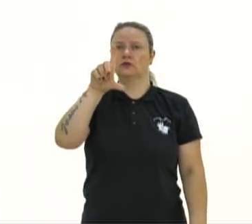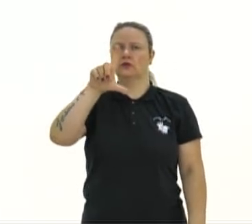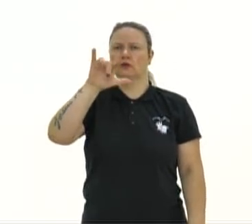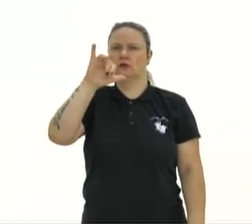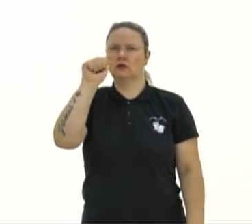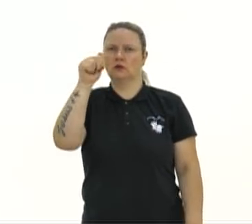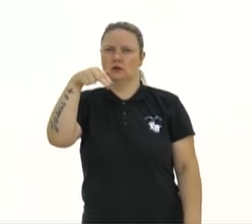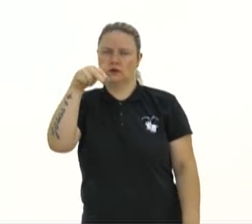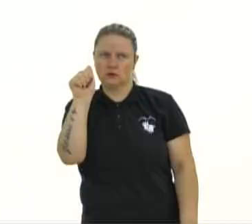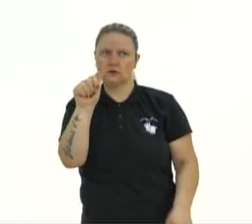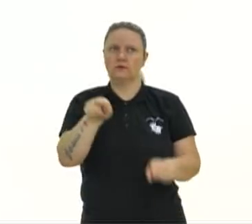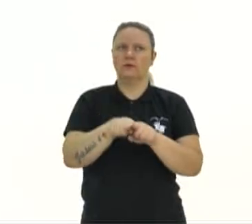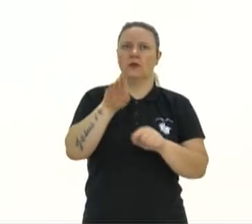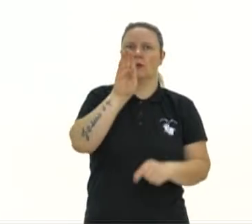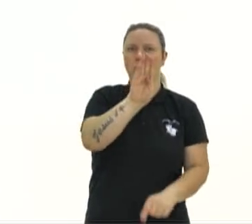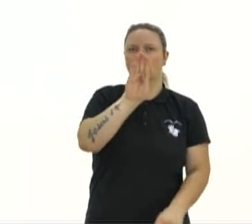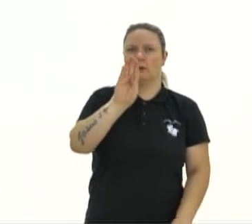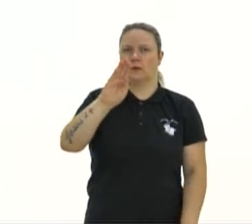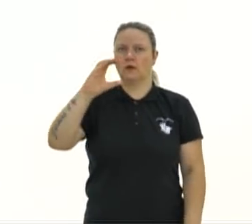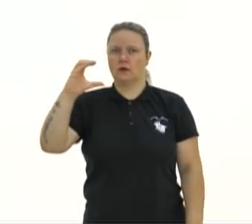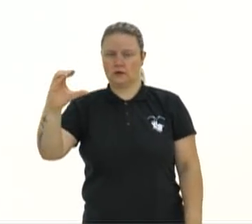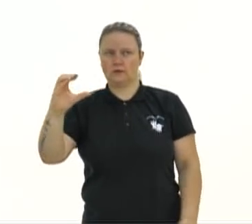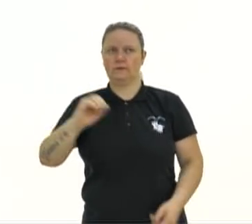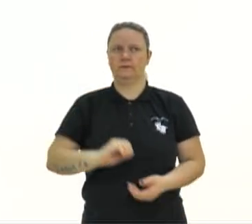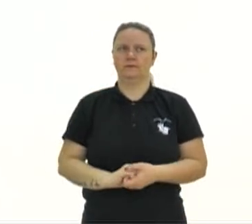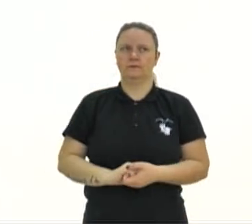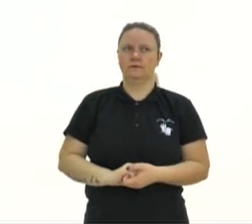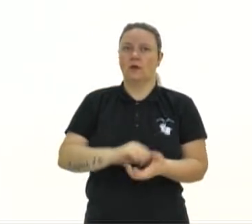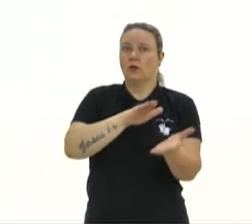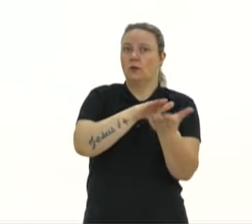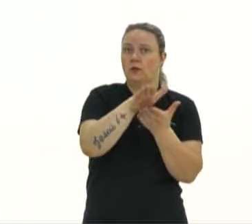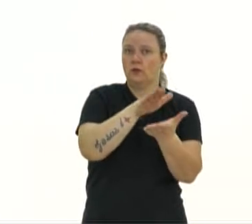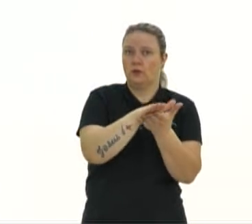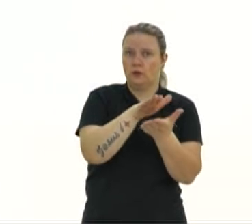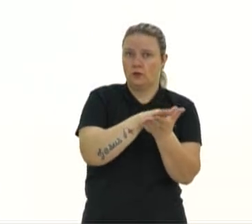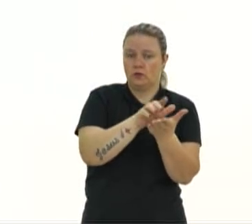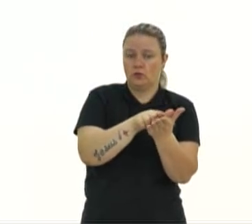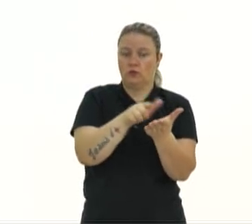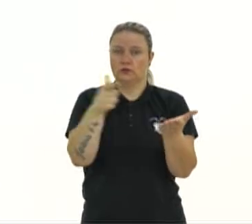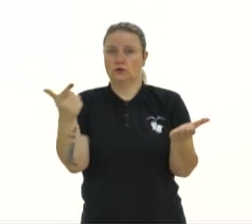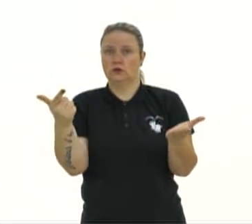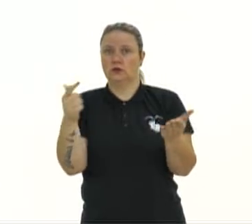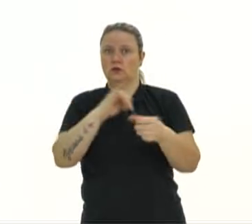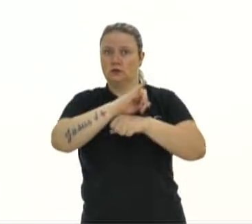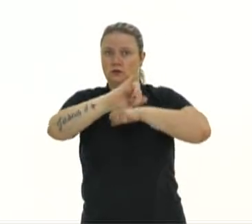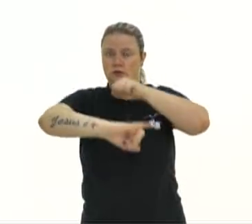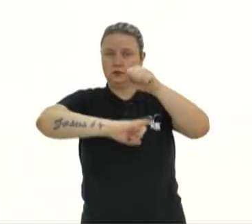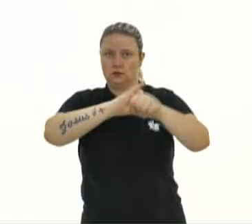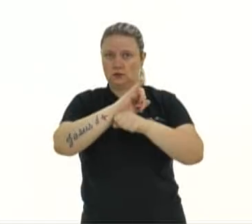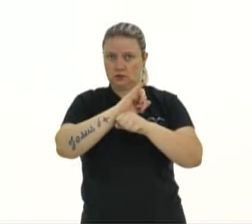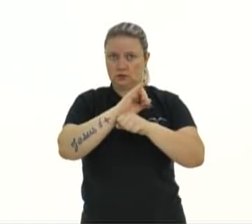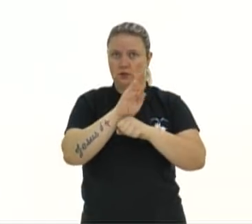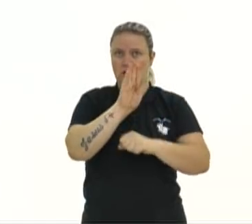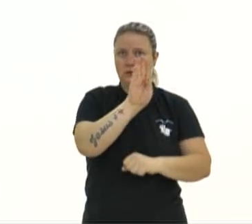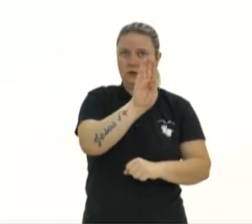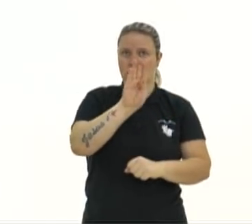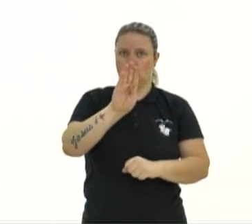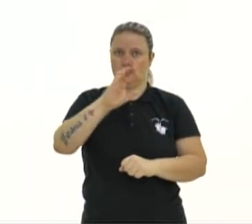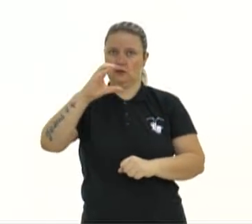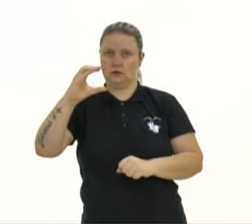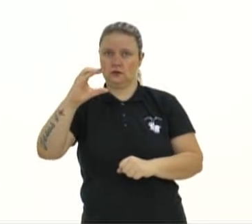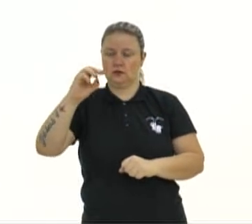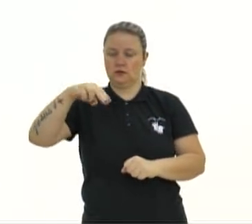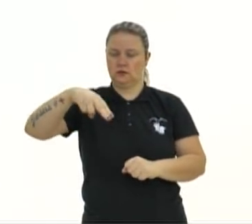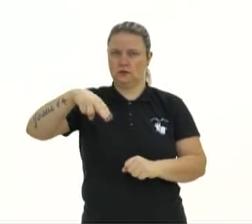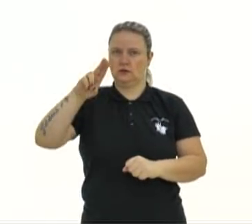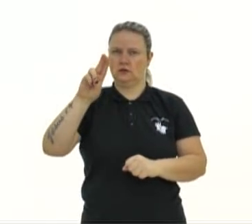14 de setembro de 2018. Foi publicado aí às 15 horas e 11 minutos essa notícia, então, em um jornal online, em um site da BBC News.